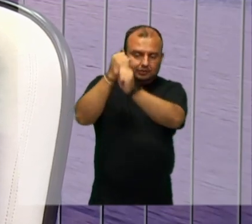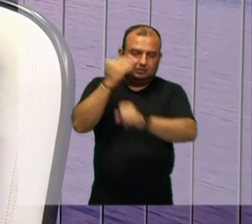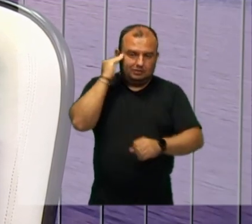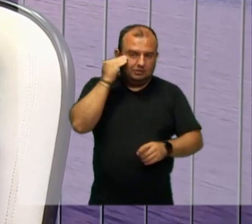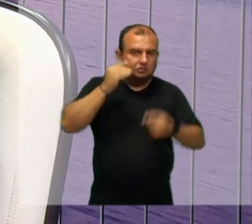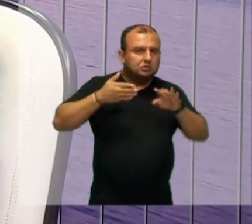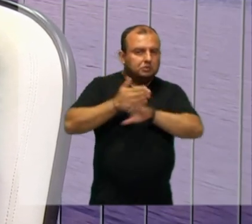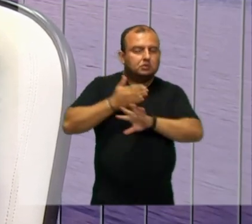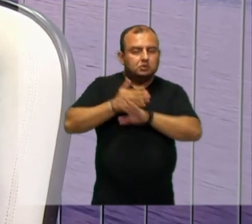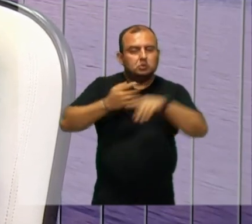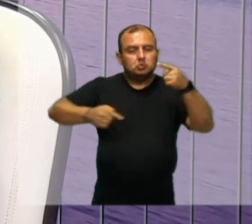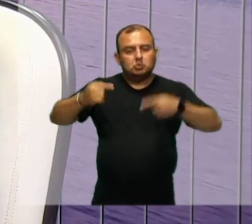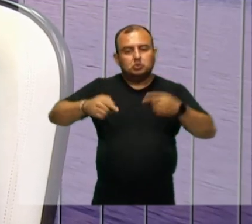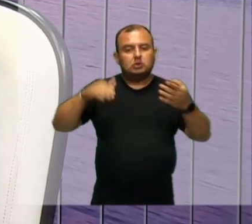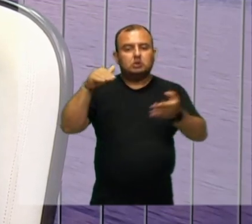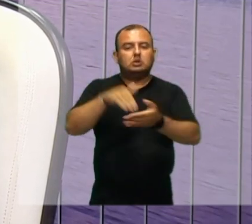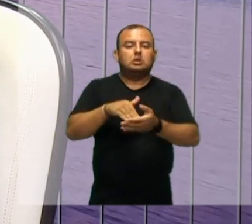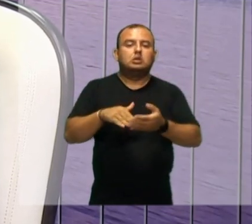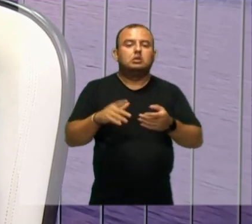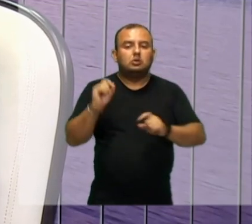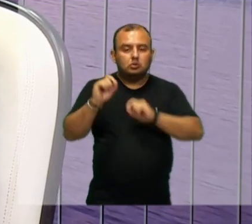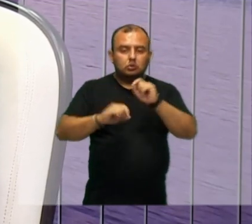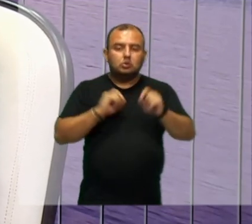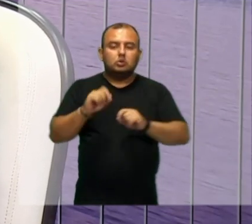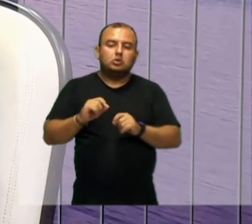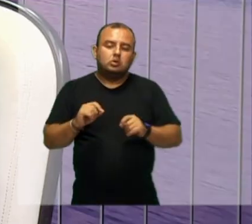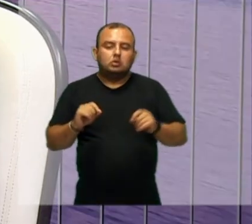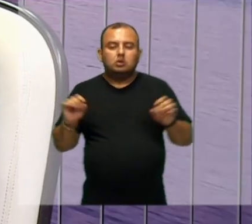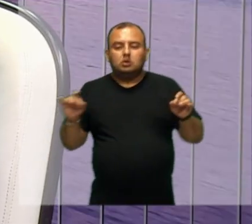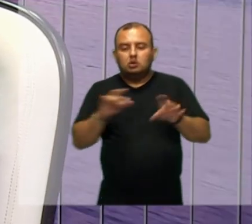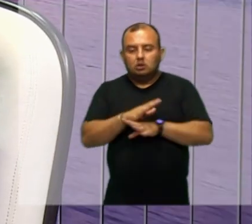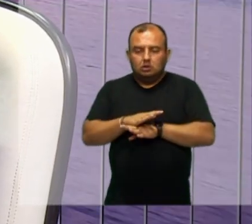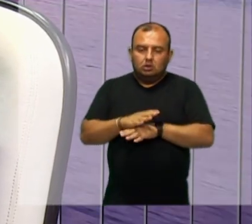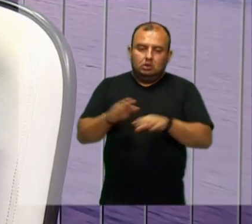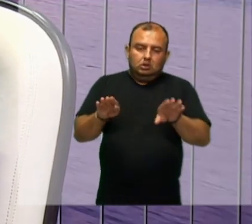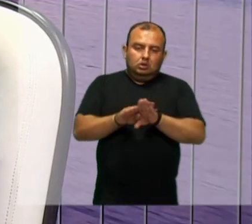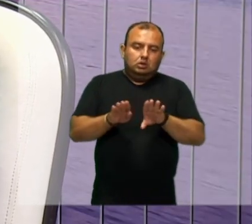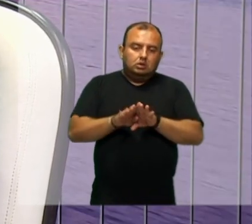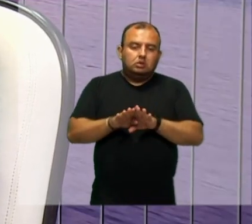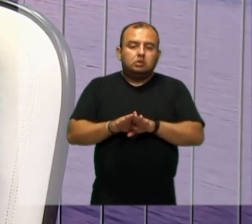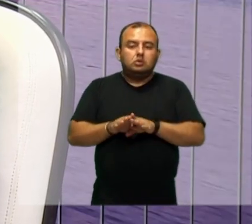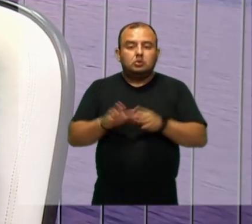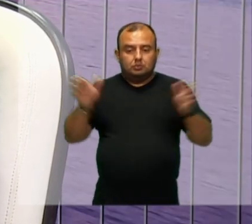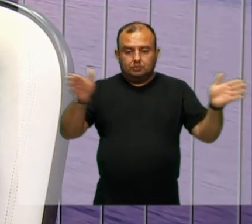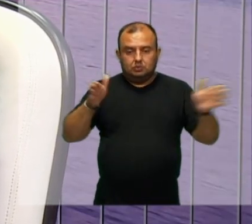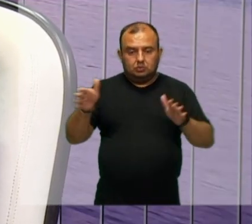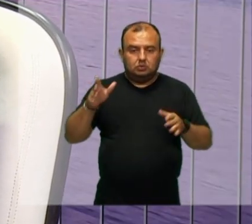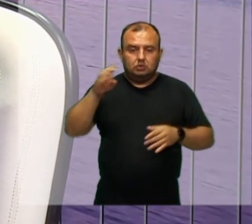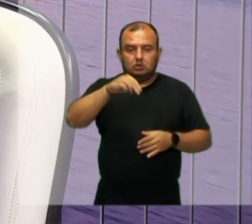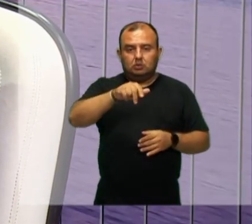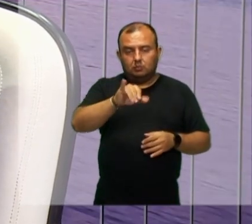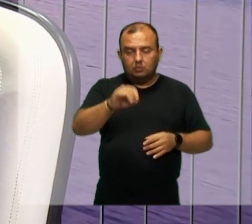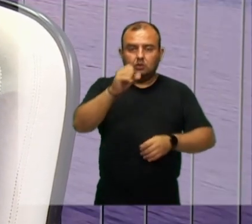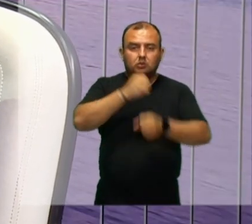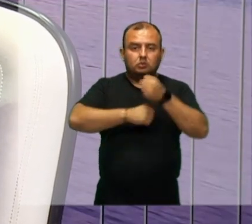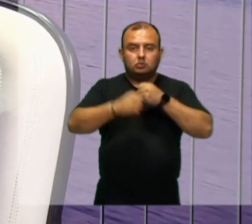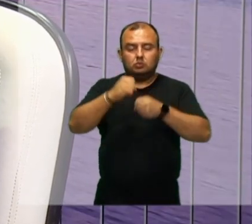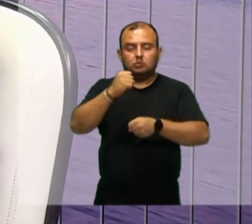em competições até fechar o espaço, né? Fechar o prazo, que é maio de